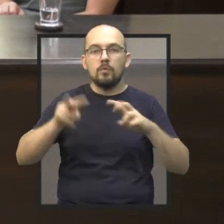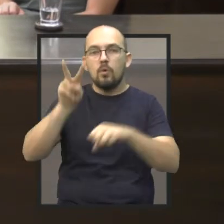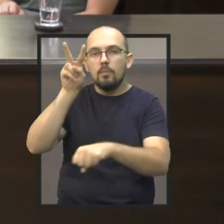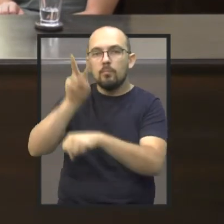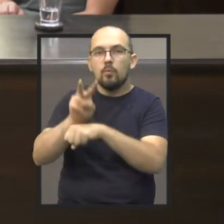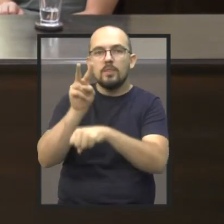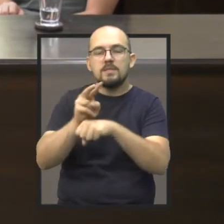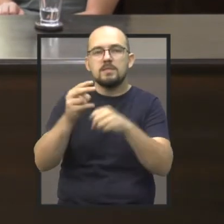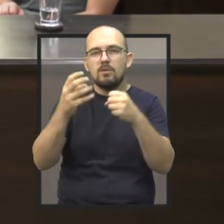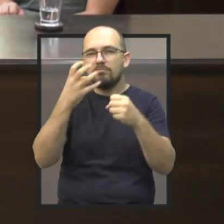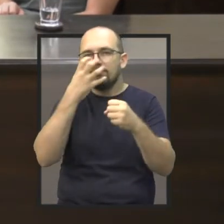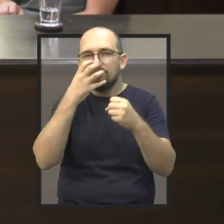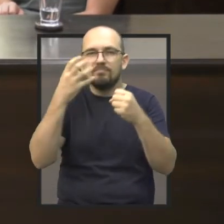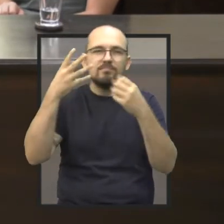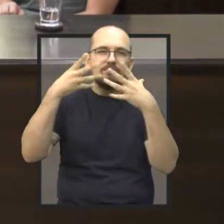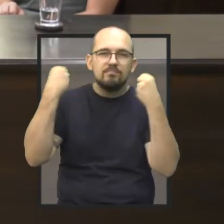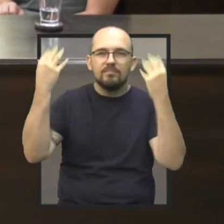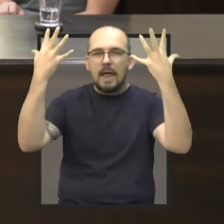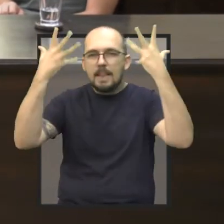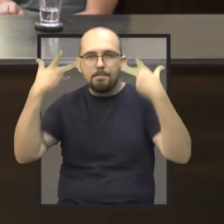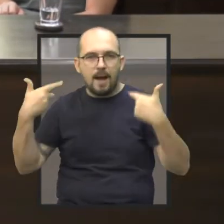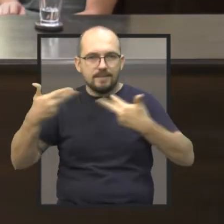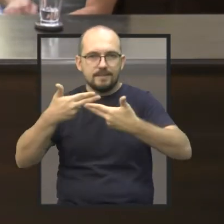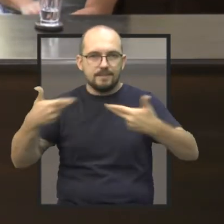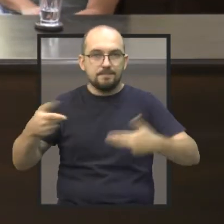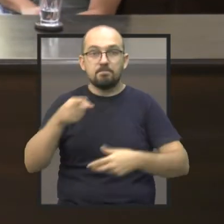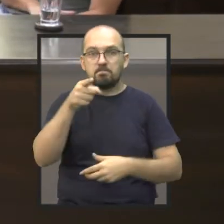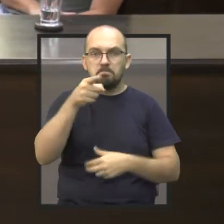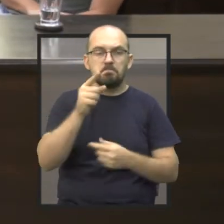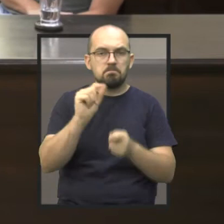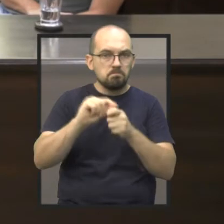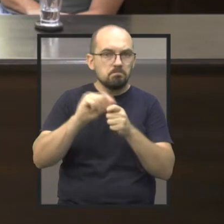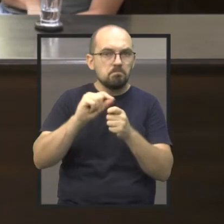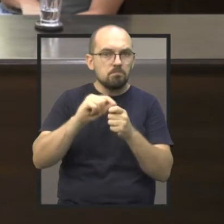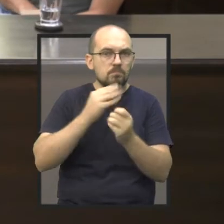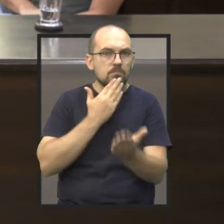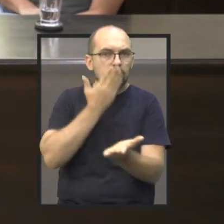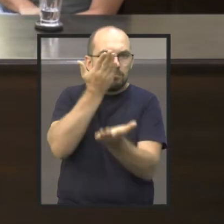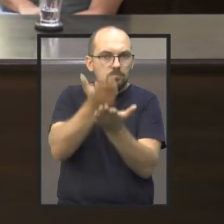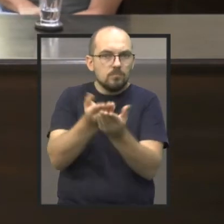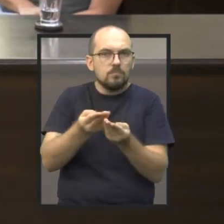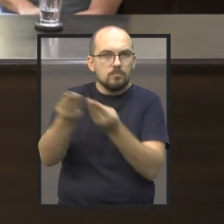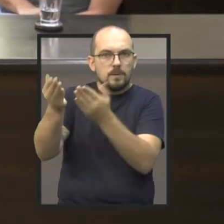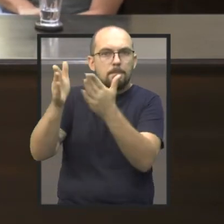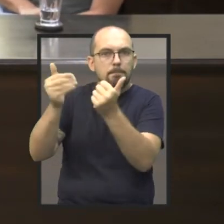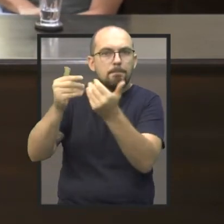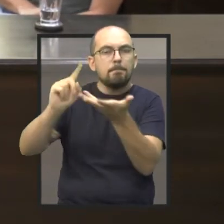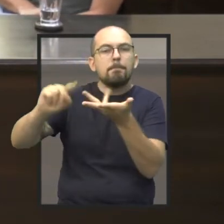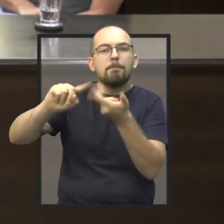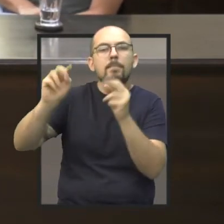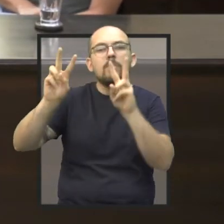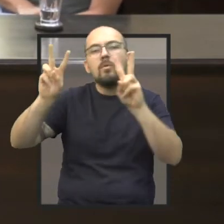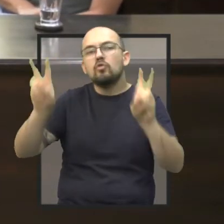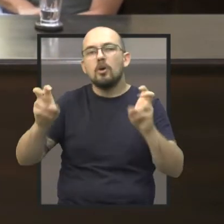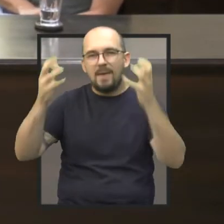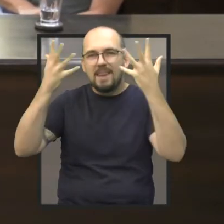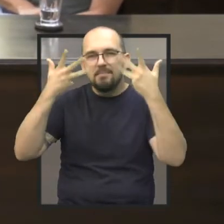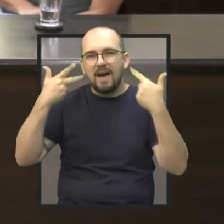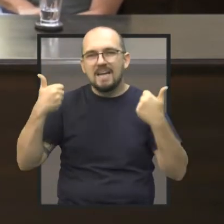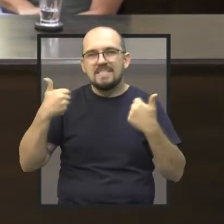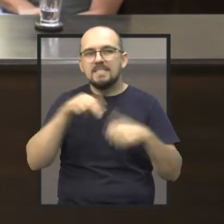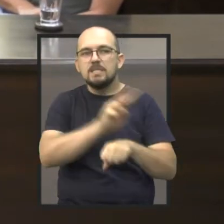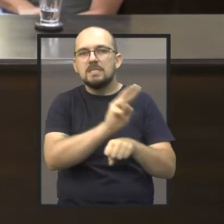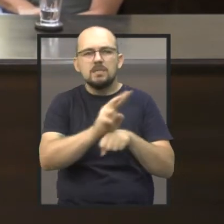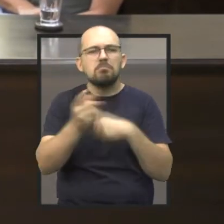proteção animal aqui no município? Fez inclusive um requerimento pedindo mais informações sobre a tutela de animais aqui na cidade. qual